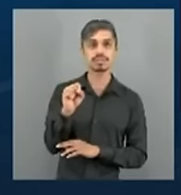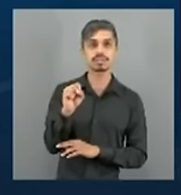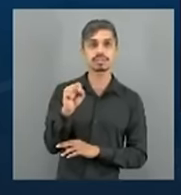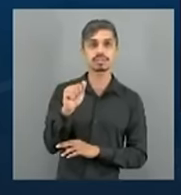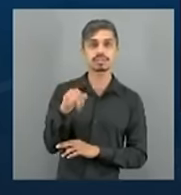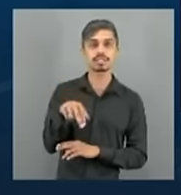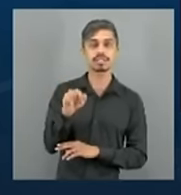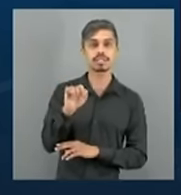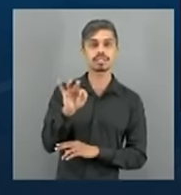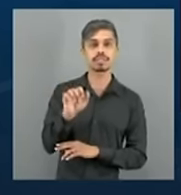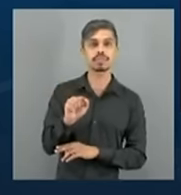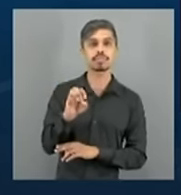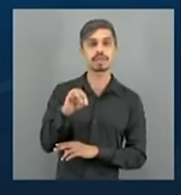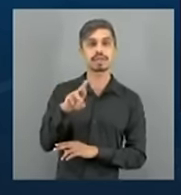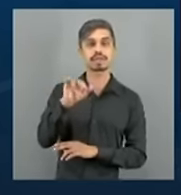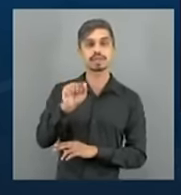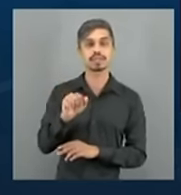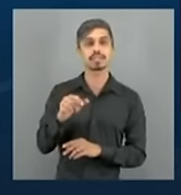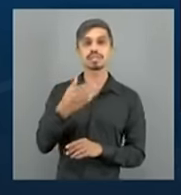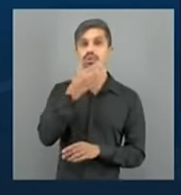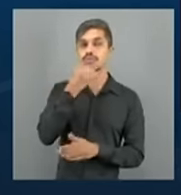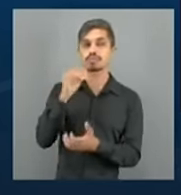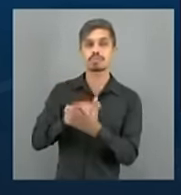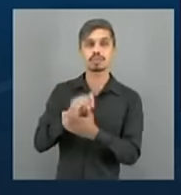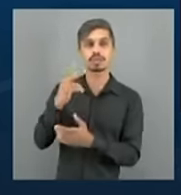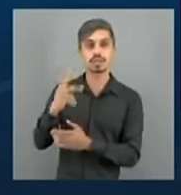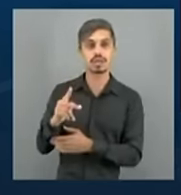e o marido, tá, que tem aí